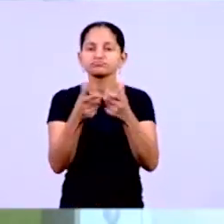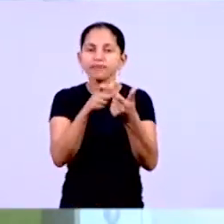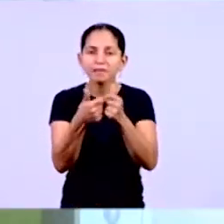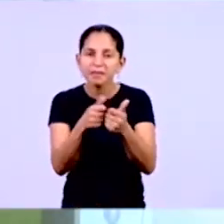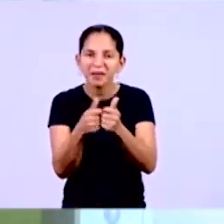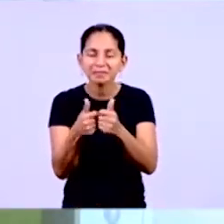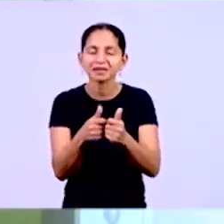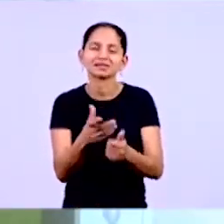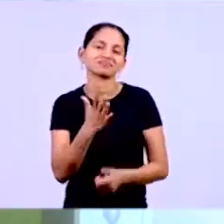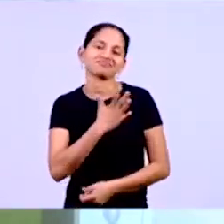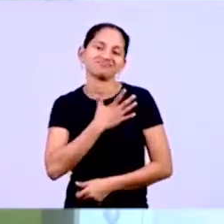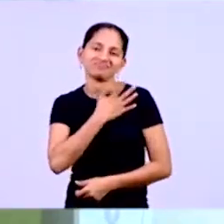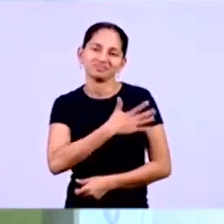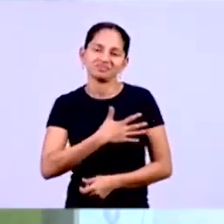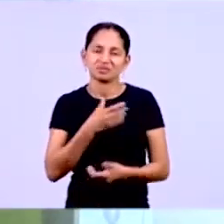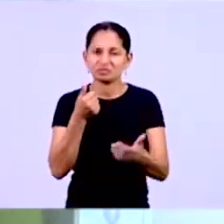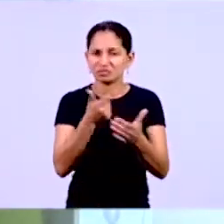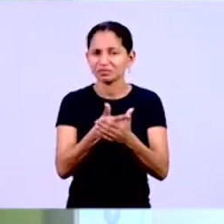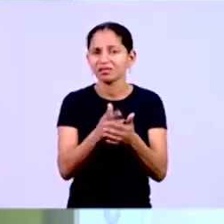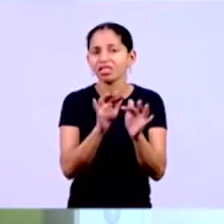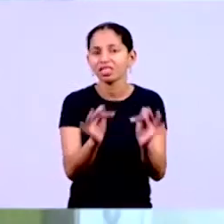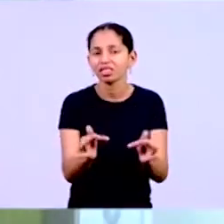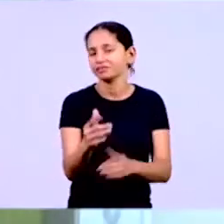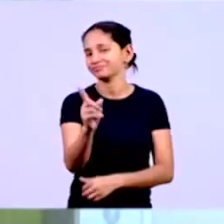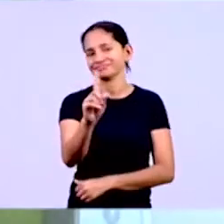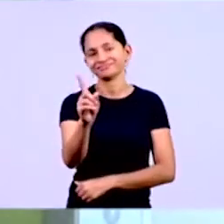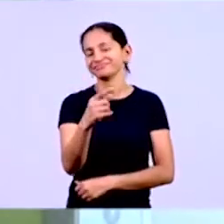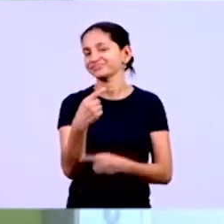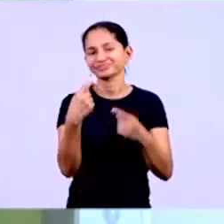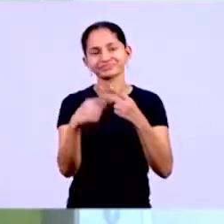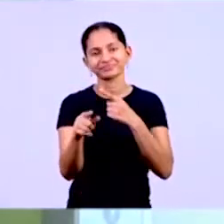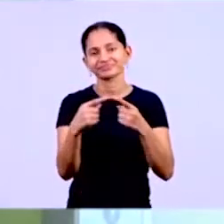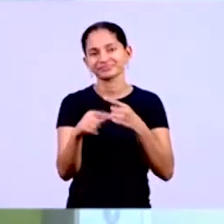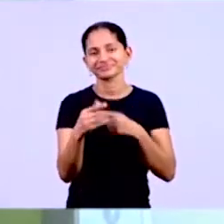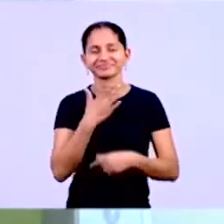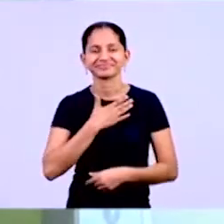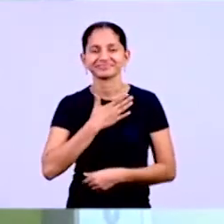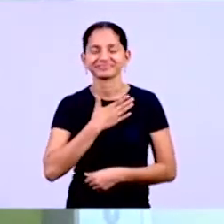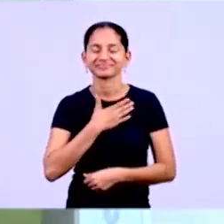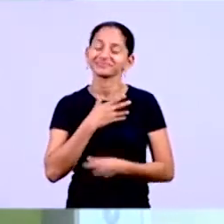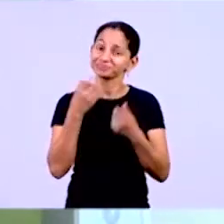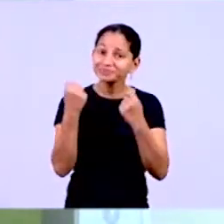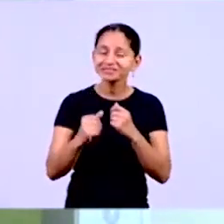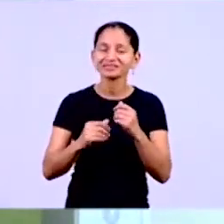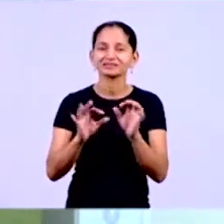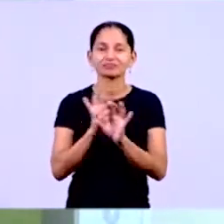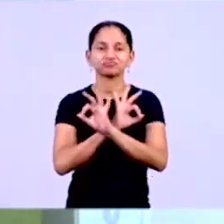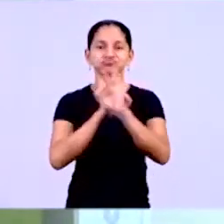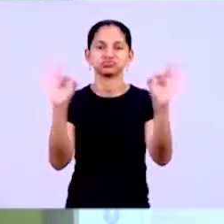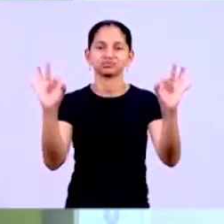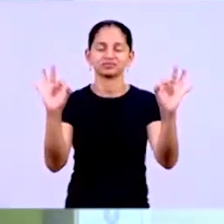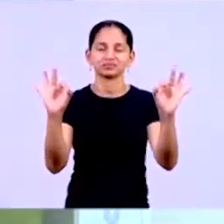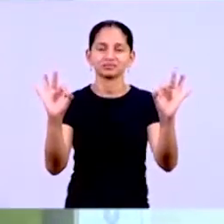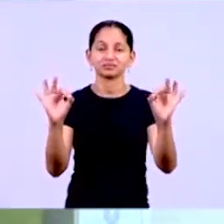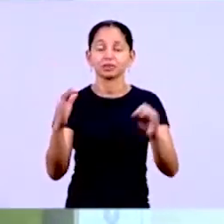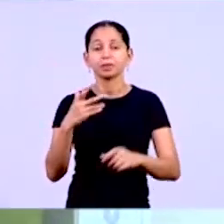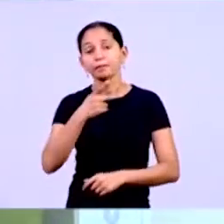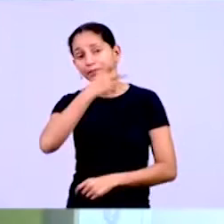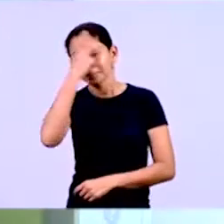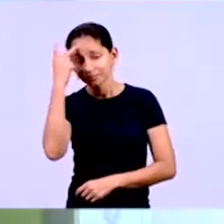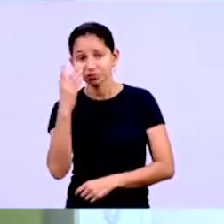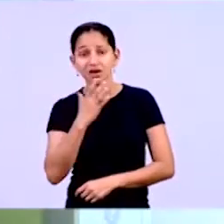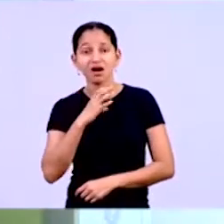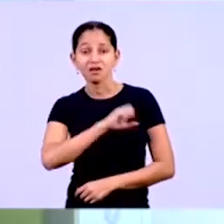jogos pesados, por exemplo. Eu não vou comprar um computador simples, eu vou comprar um computador de alto processamento. Eu sou uma pessoa que gosta de trabalhar